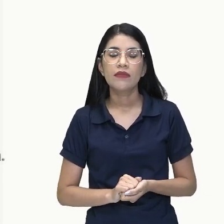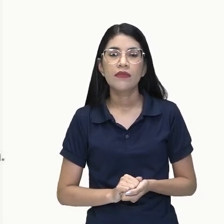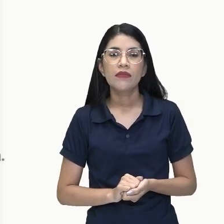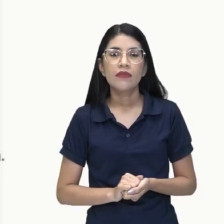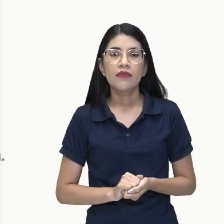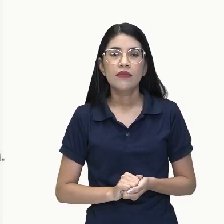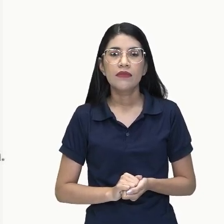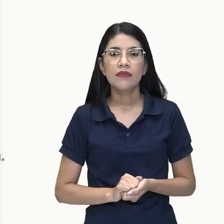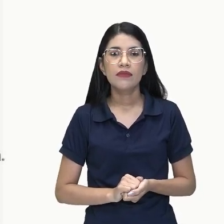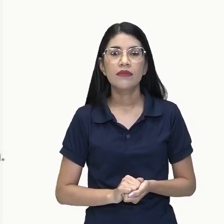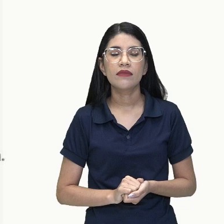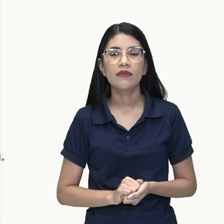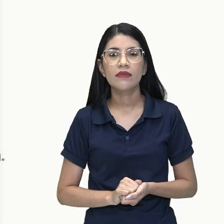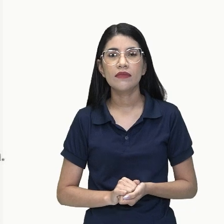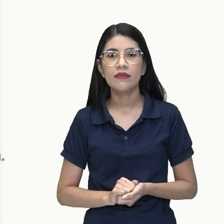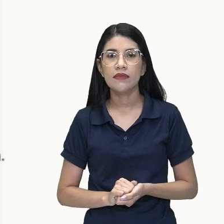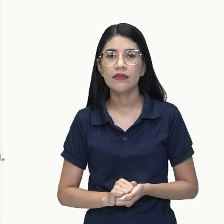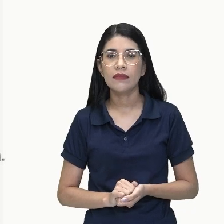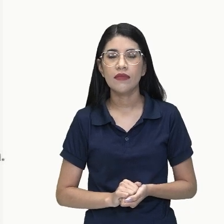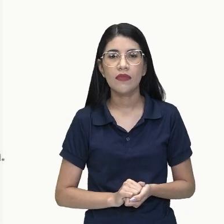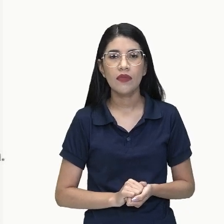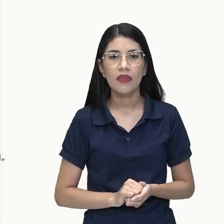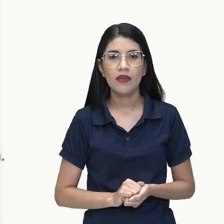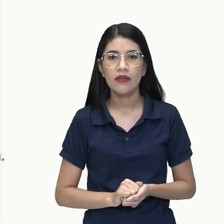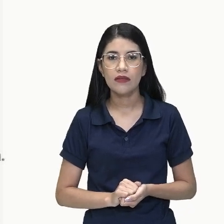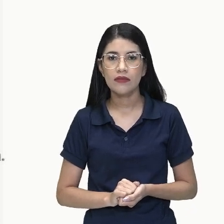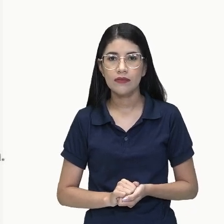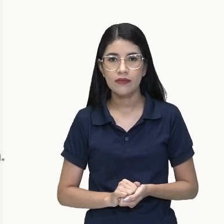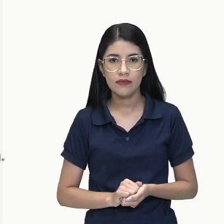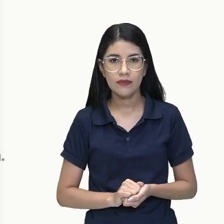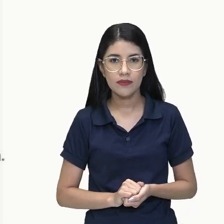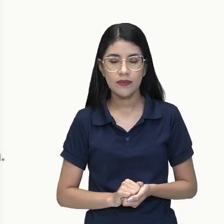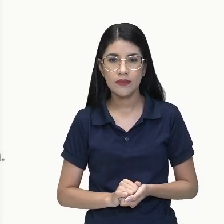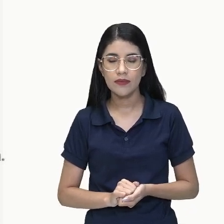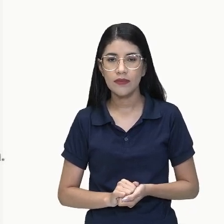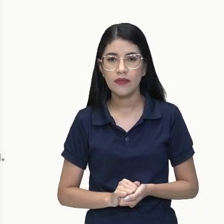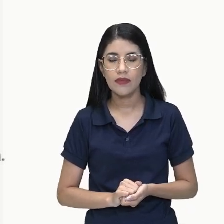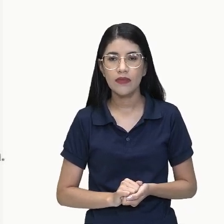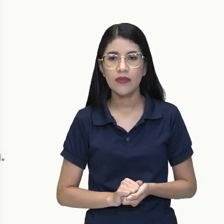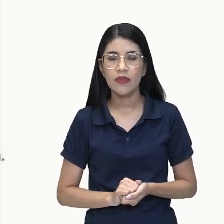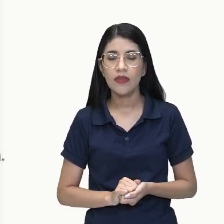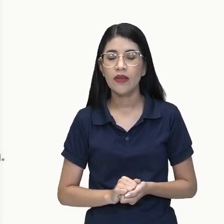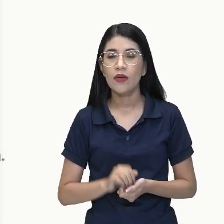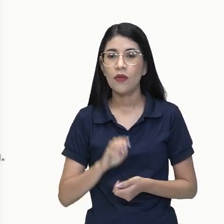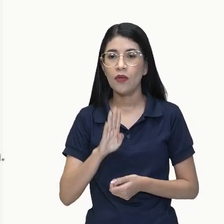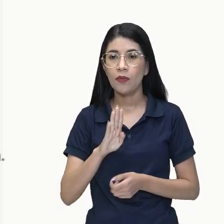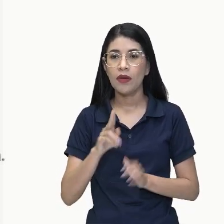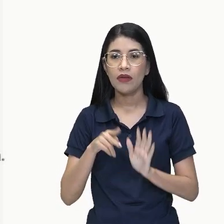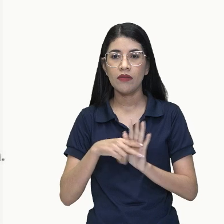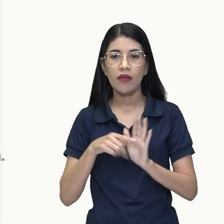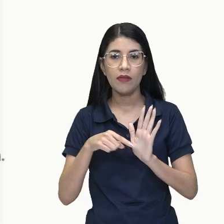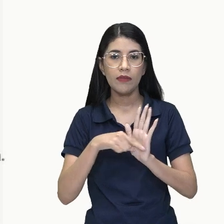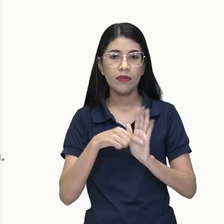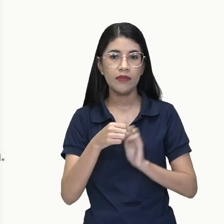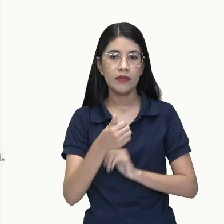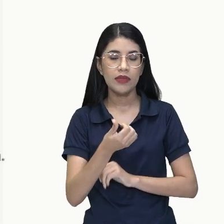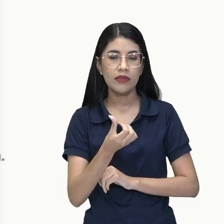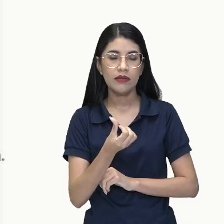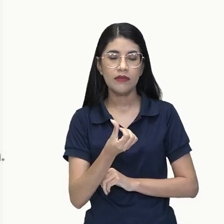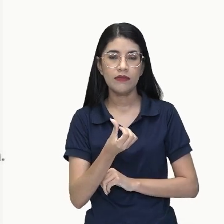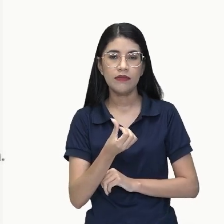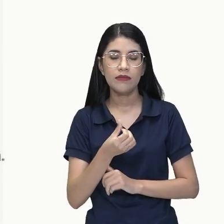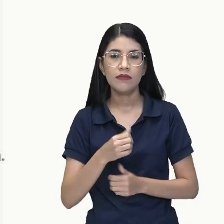para cima, a sua concavidade. O valor de B, 16, menos 16.